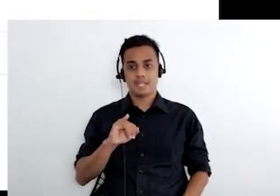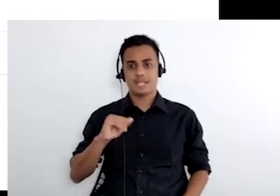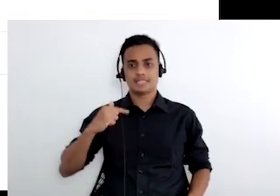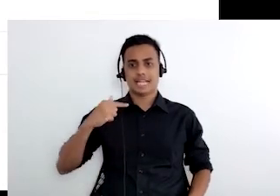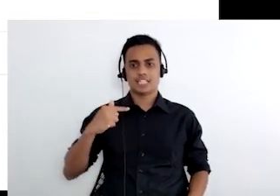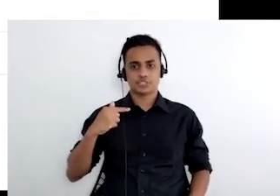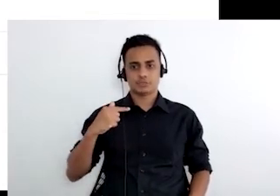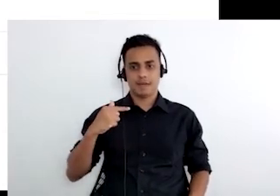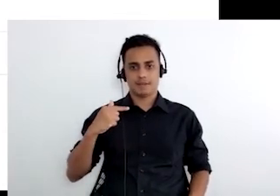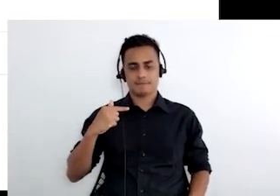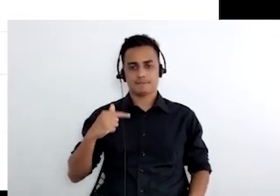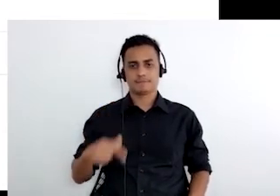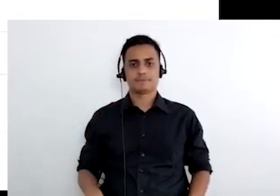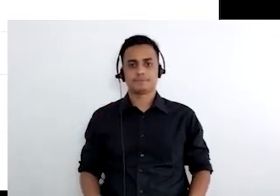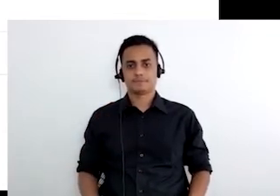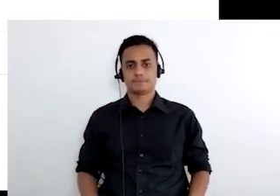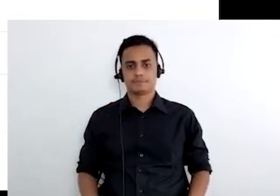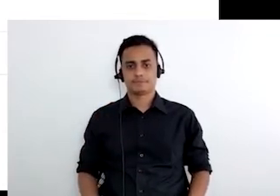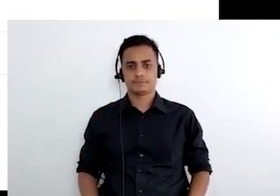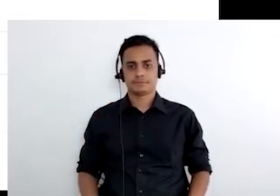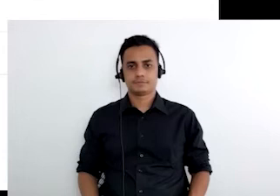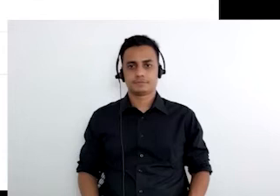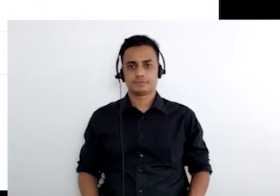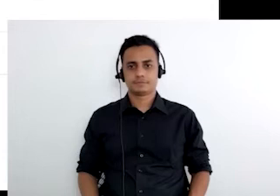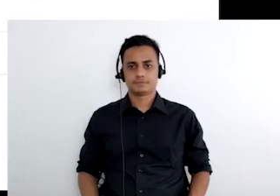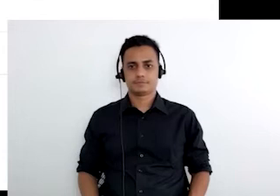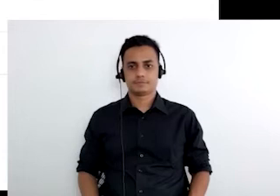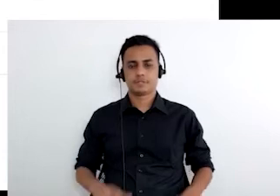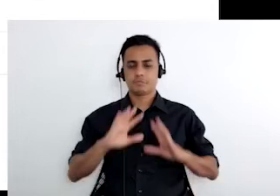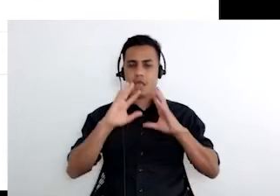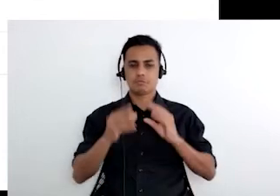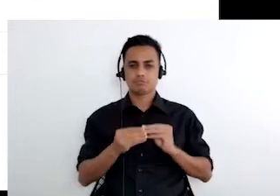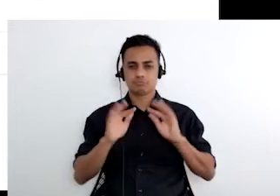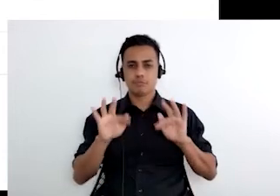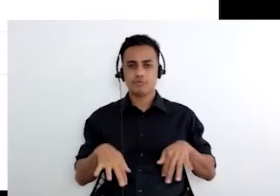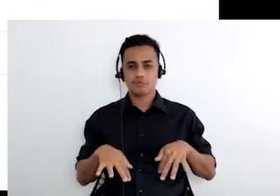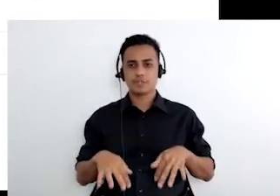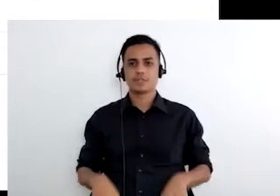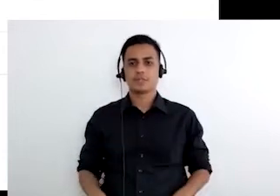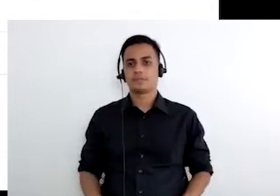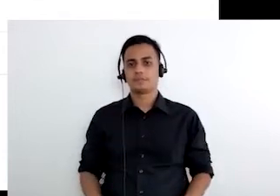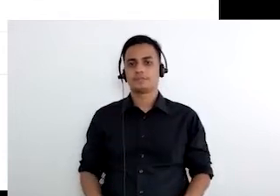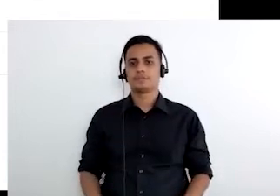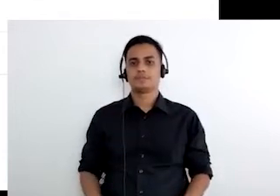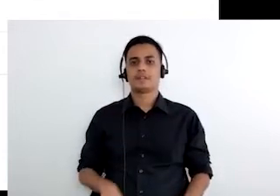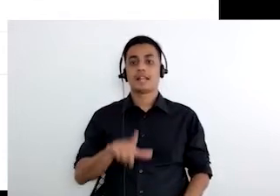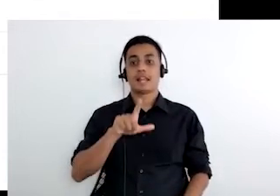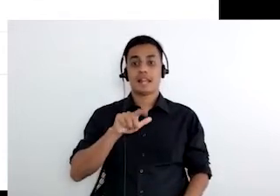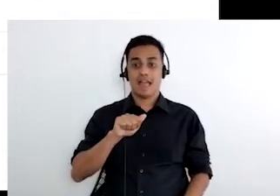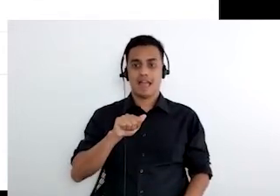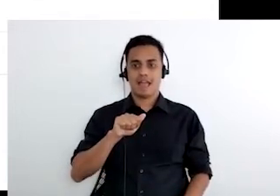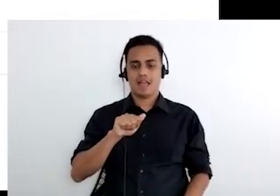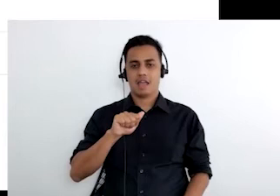E a gente vai colocar para encerrar aqui essa linha aqui, um Lá maior.